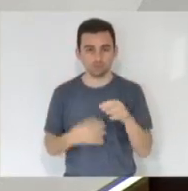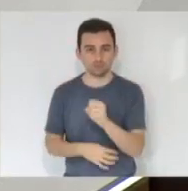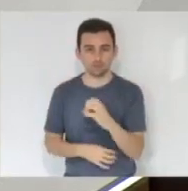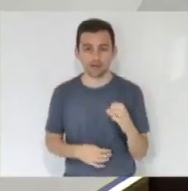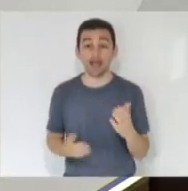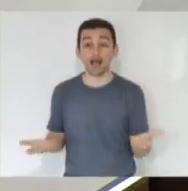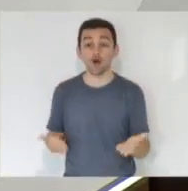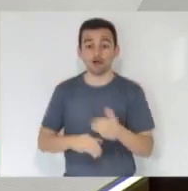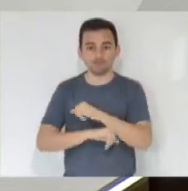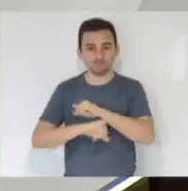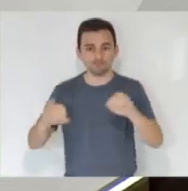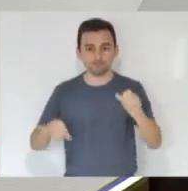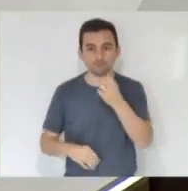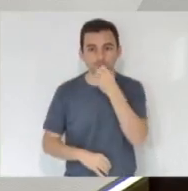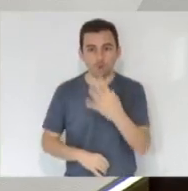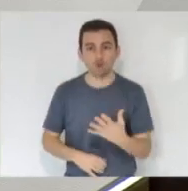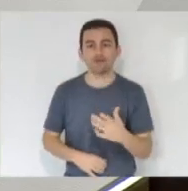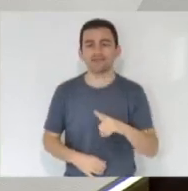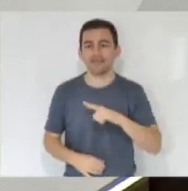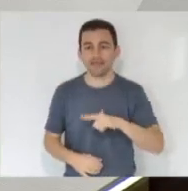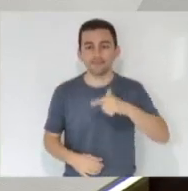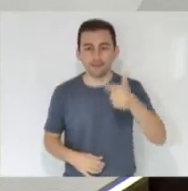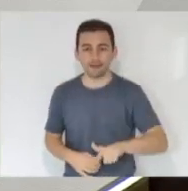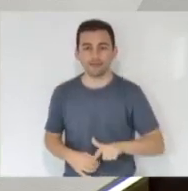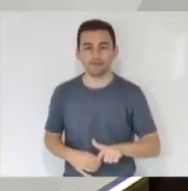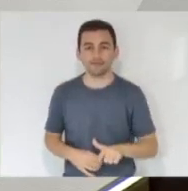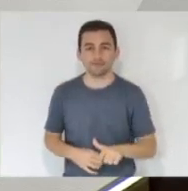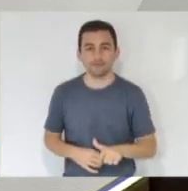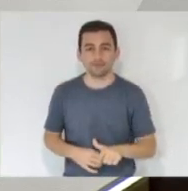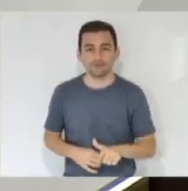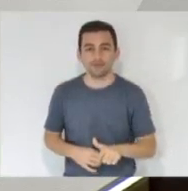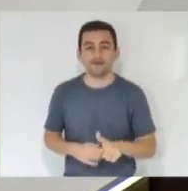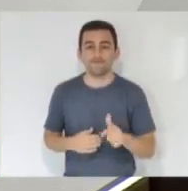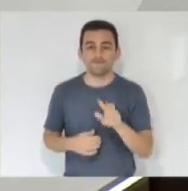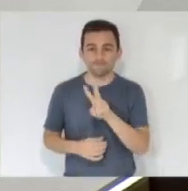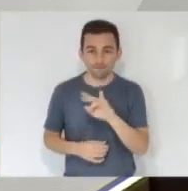boa aí. Vem notícia boa aí. Está saindo